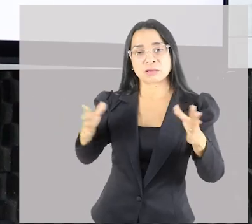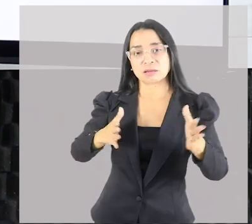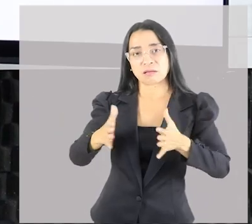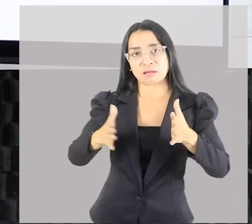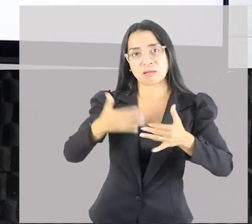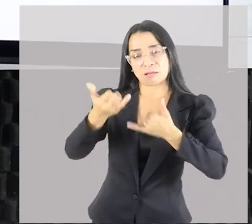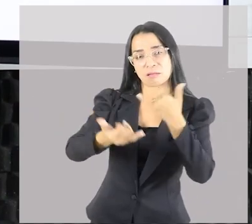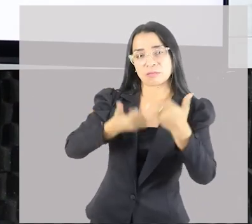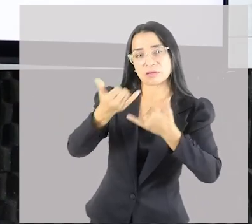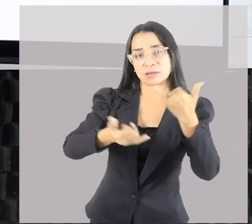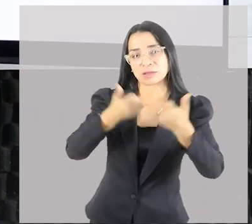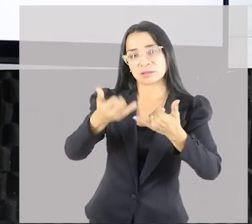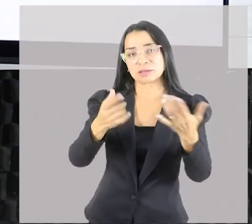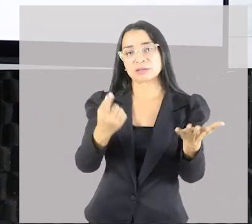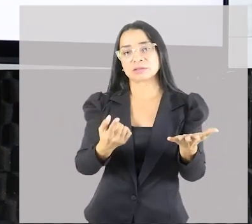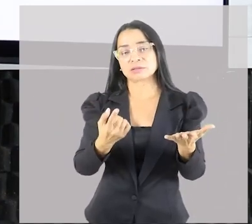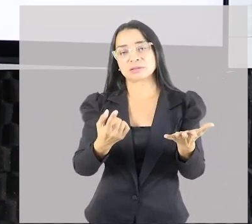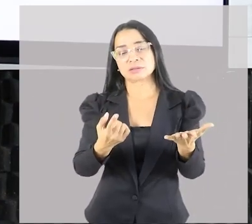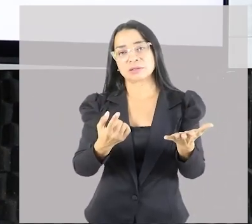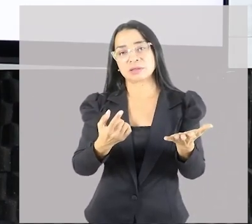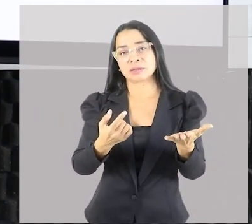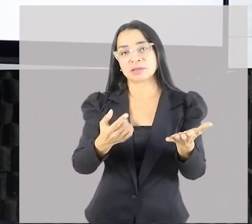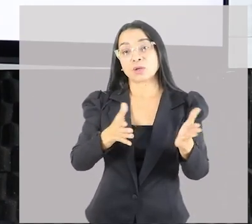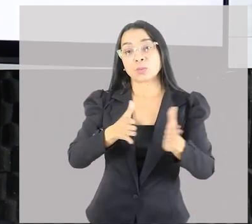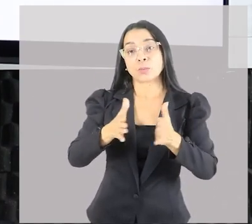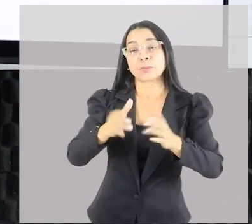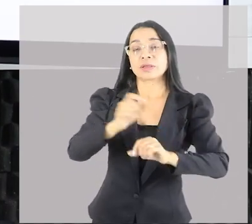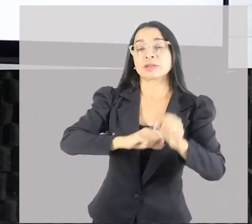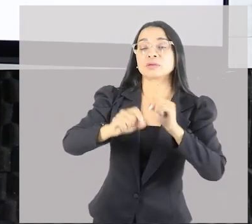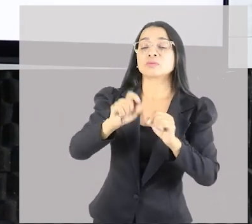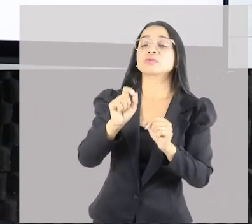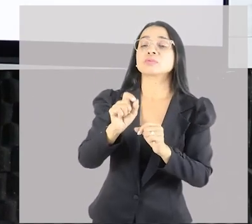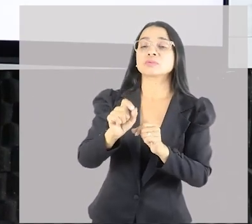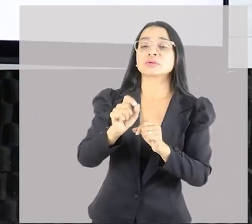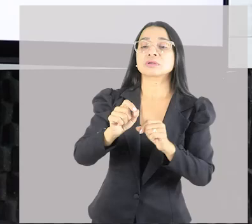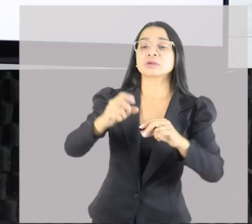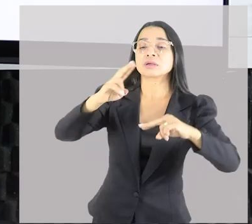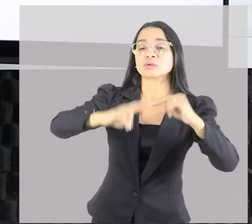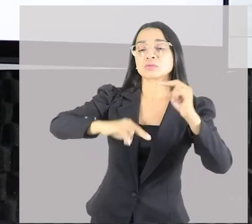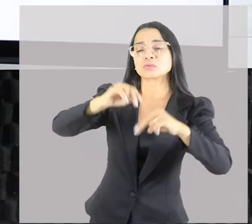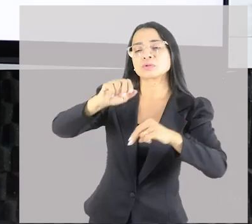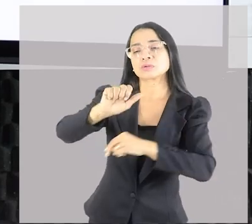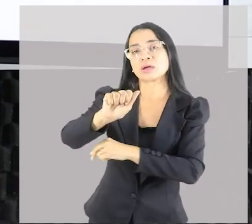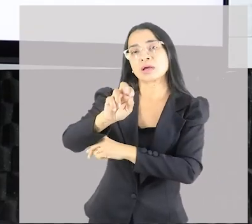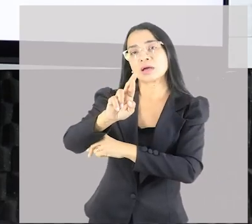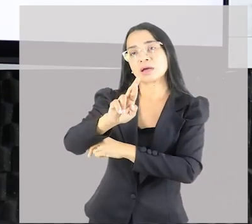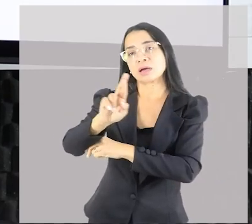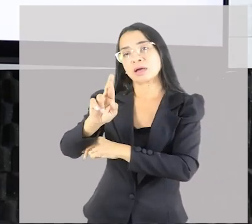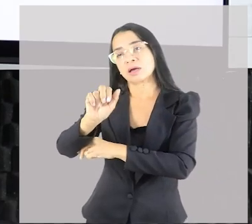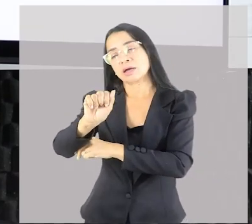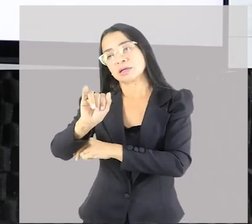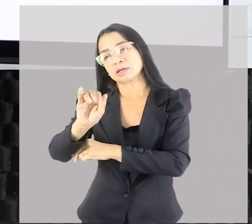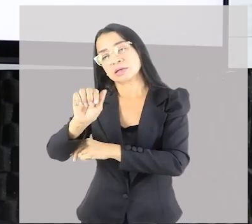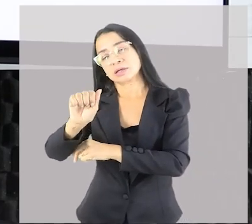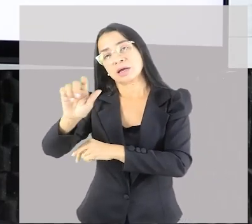etapa, as brincadeiras em arraiais durante as festas juninas. O que são arraiais? Em São Luís, em particular, o arraial seria